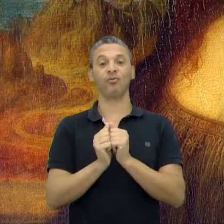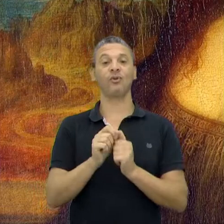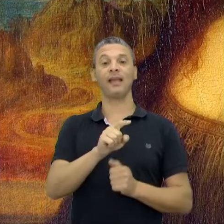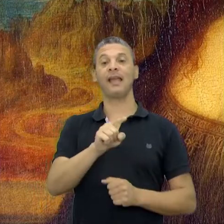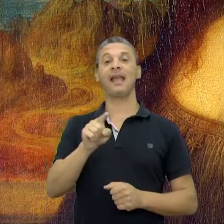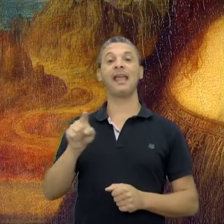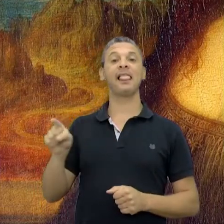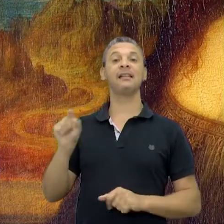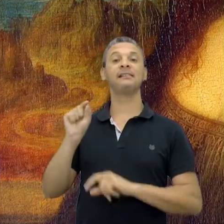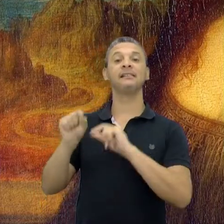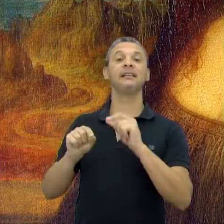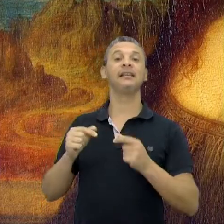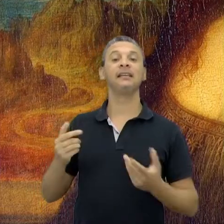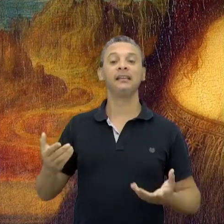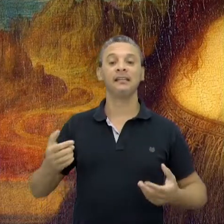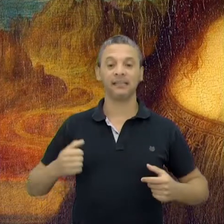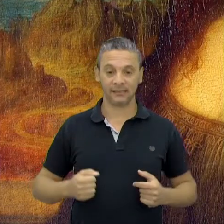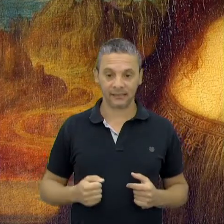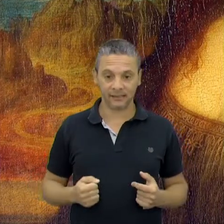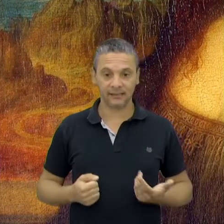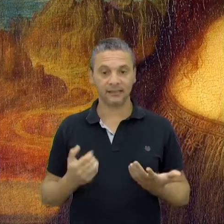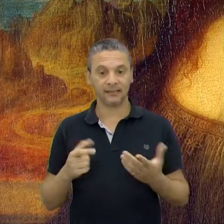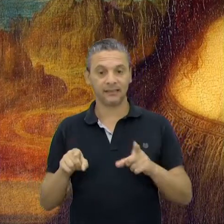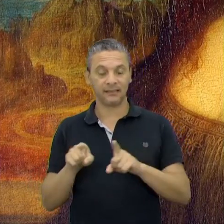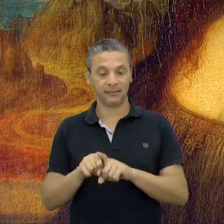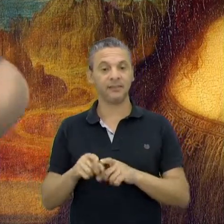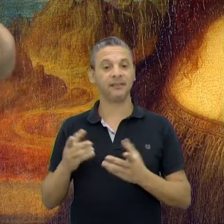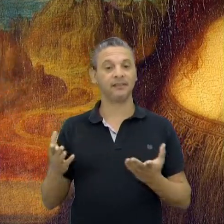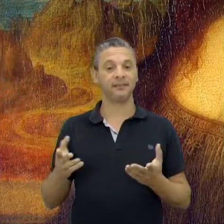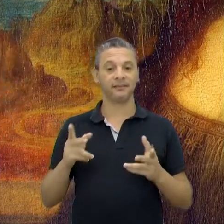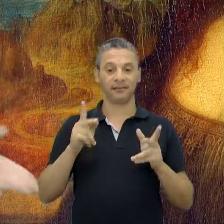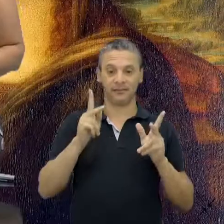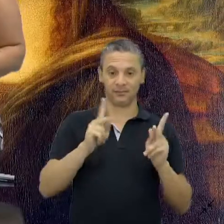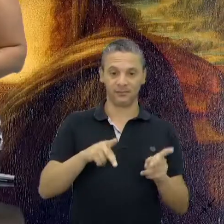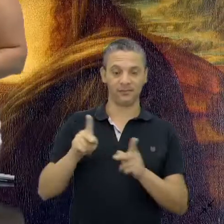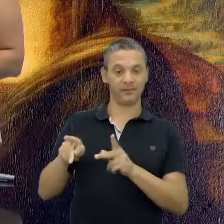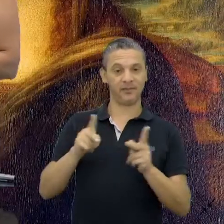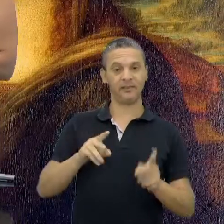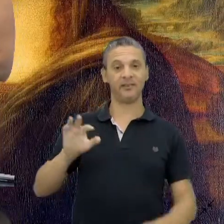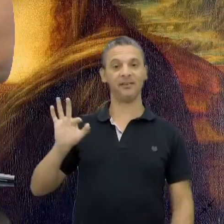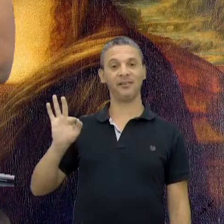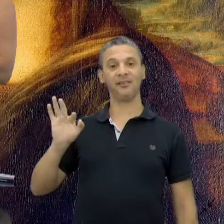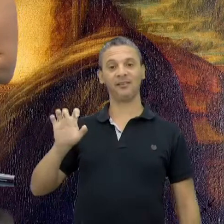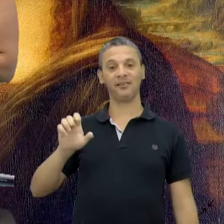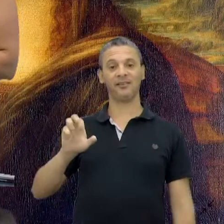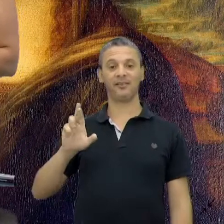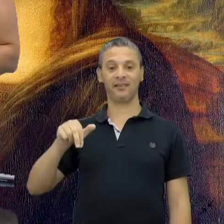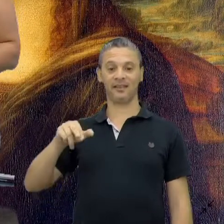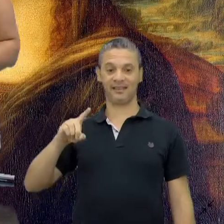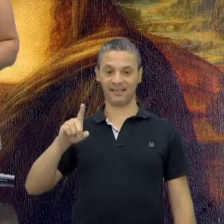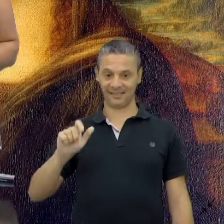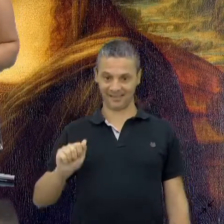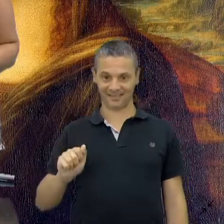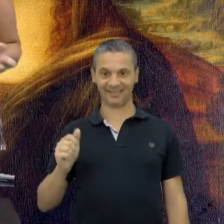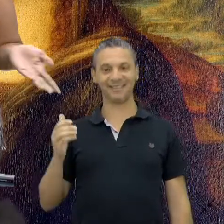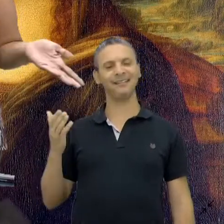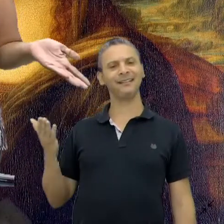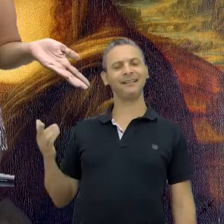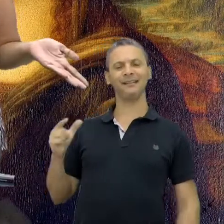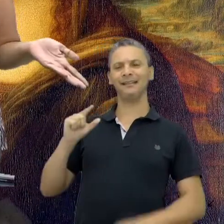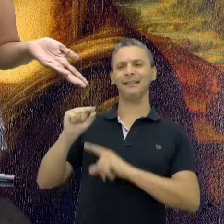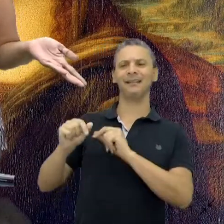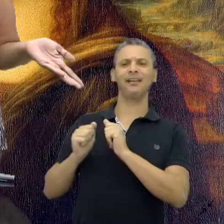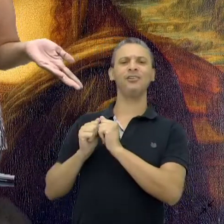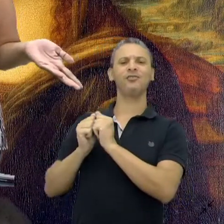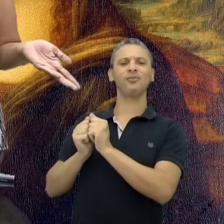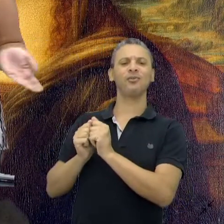elas. Por que elas? Porque além da nossa querida Pro Fernanda, seja bem-vinda, Pro Fernanda. Obrigada. Quem mais que está na aula além